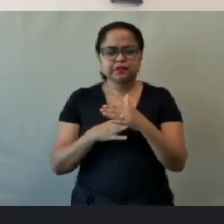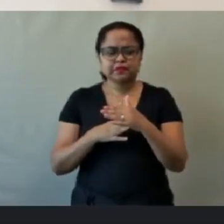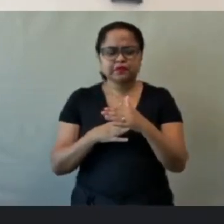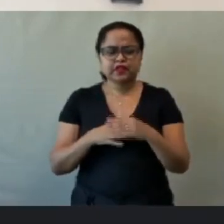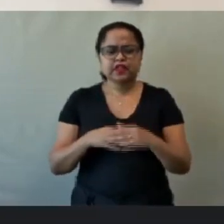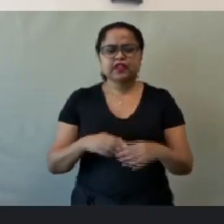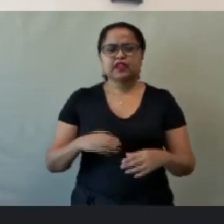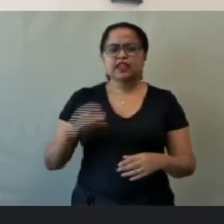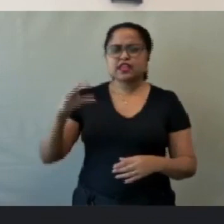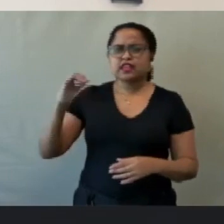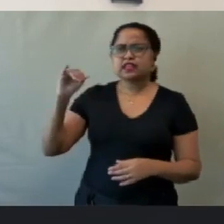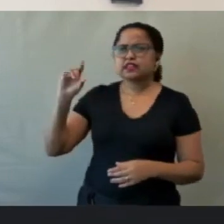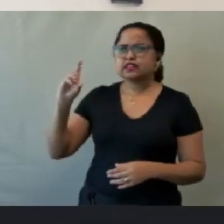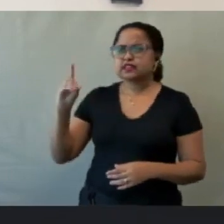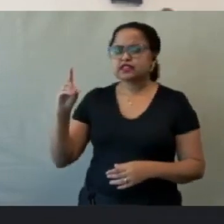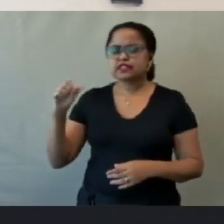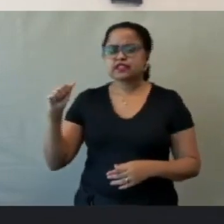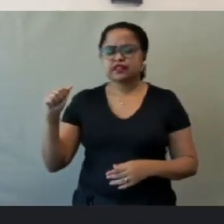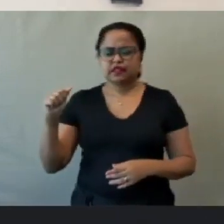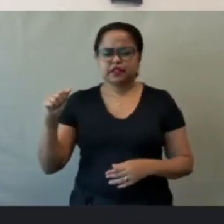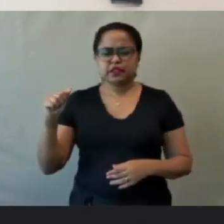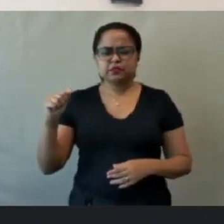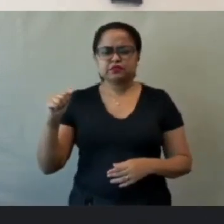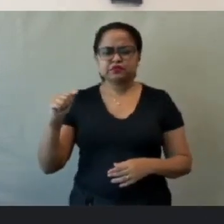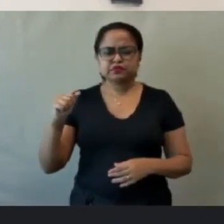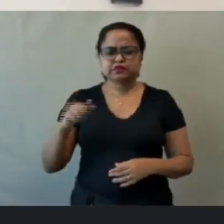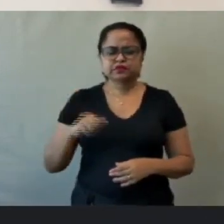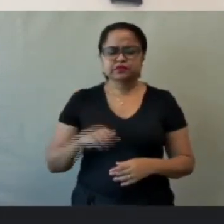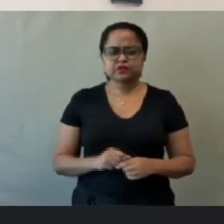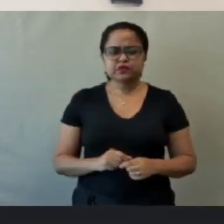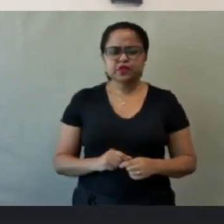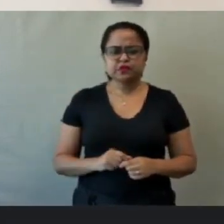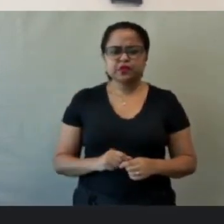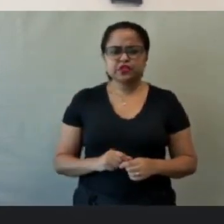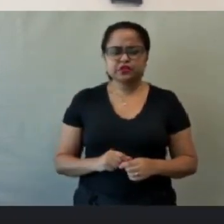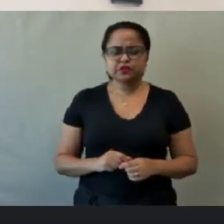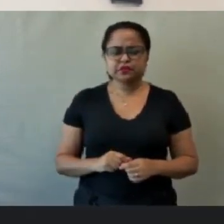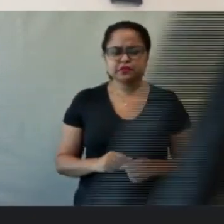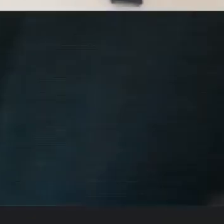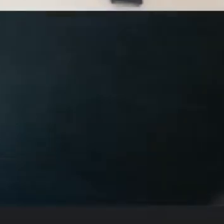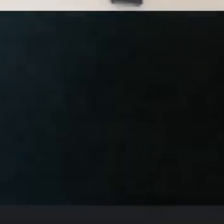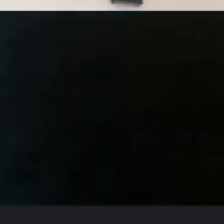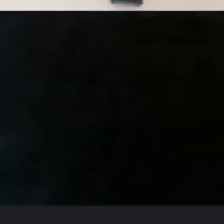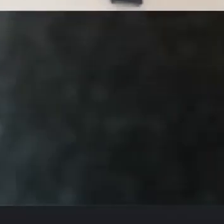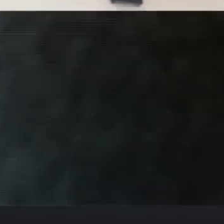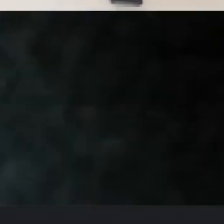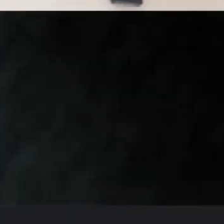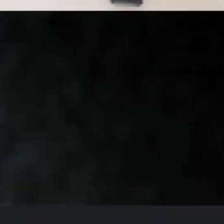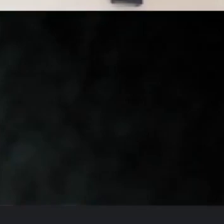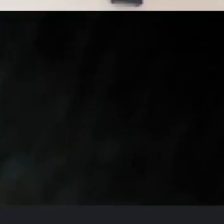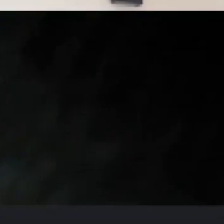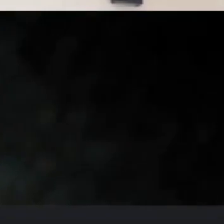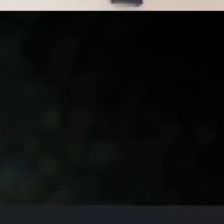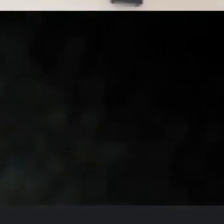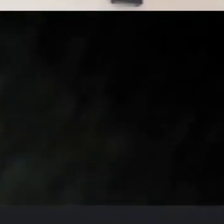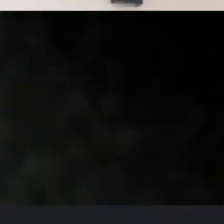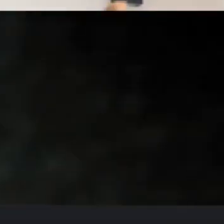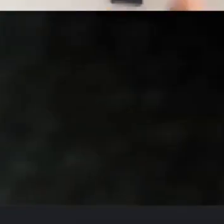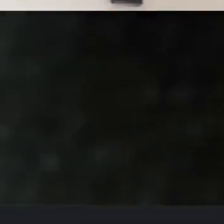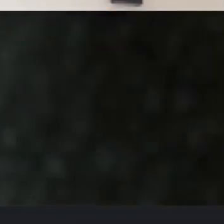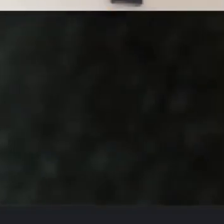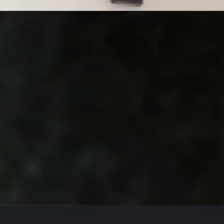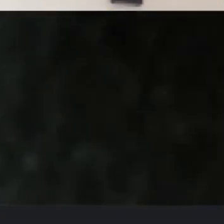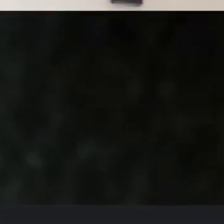Isa, Marli? Criar uma forma de dialogar para fora com a sociedade, com a comunidade